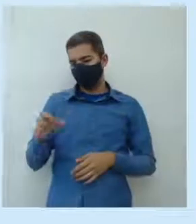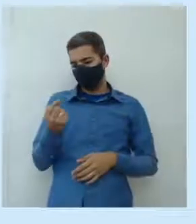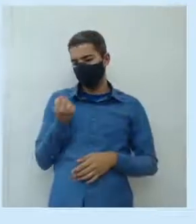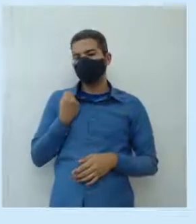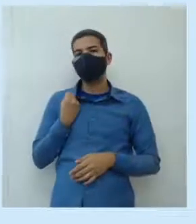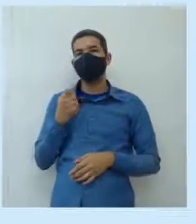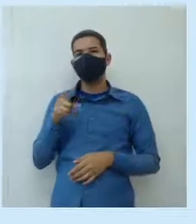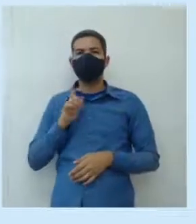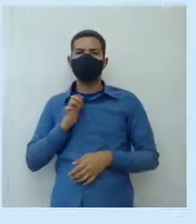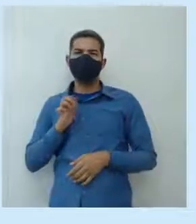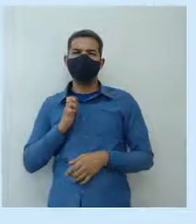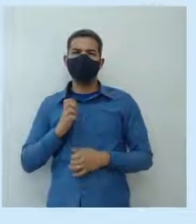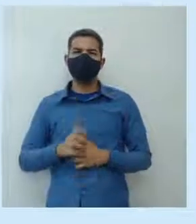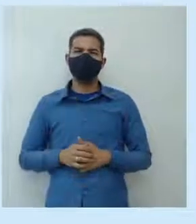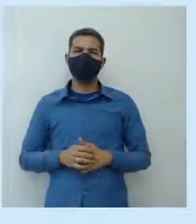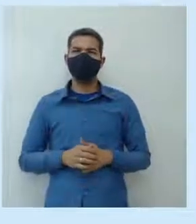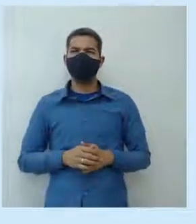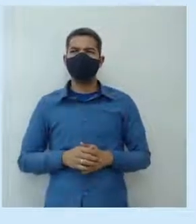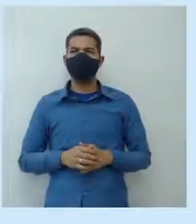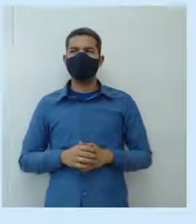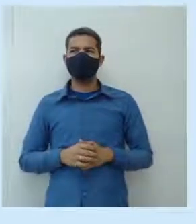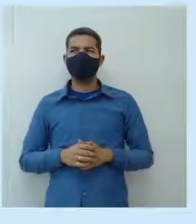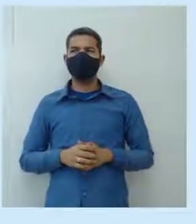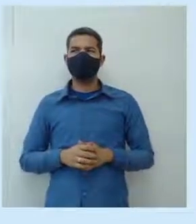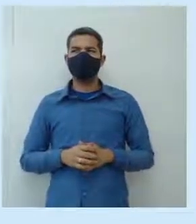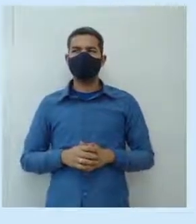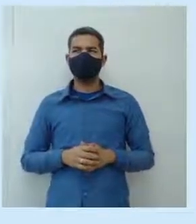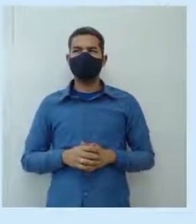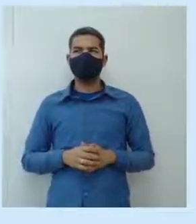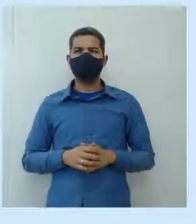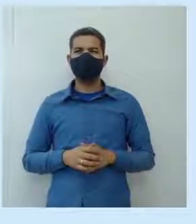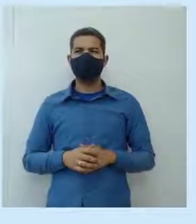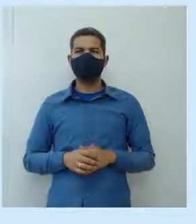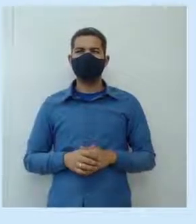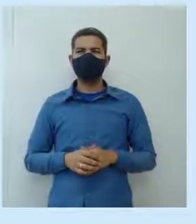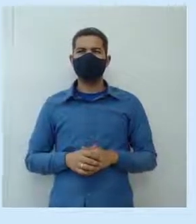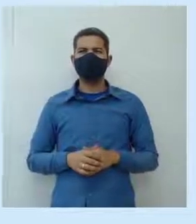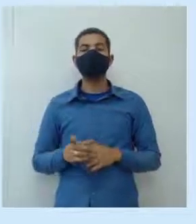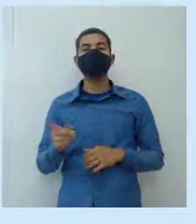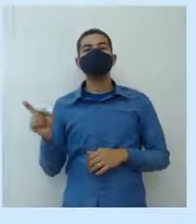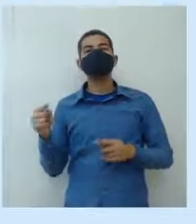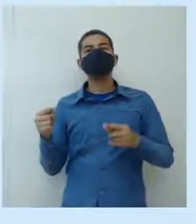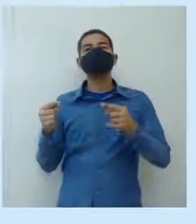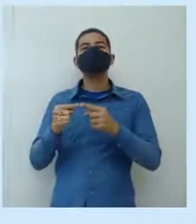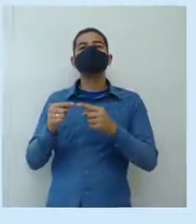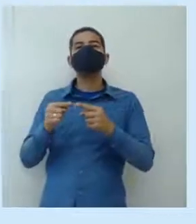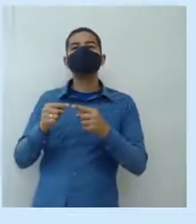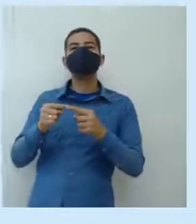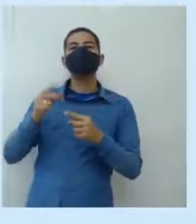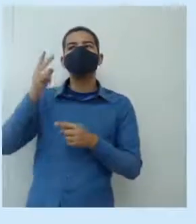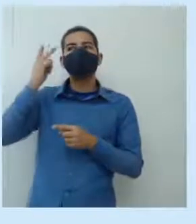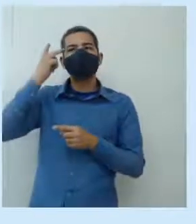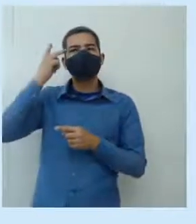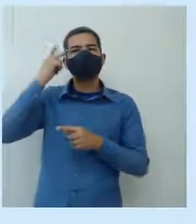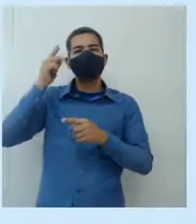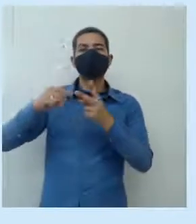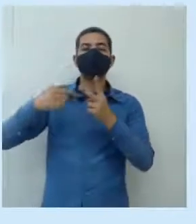poder aquisitivo maior. Questão aqui relacionada a São Paulo, né? Vamos trabalhar ainda